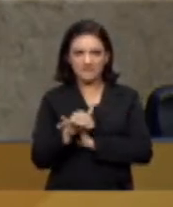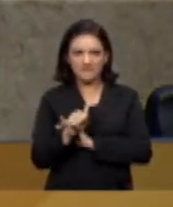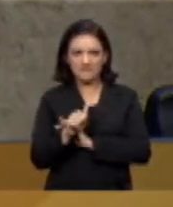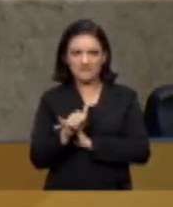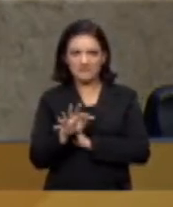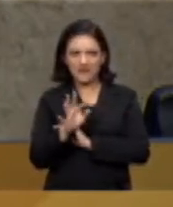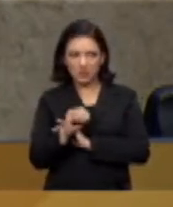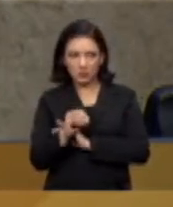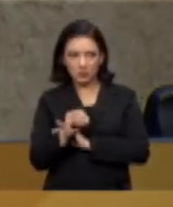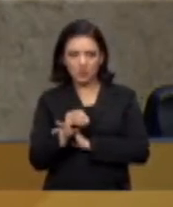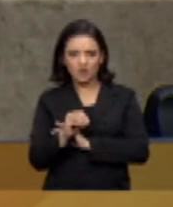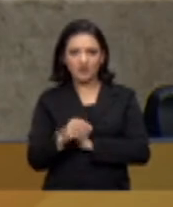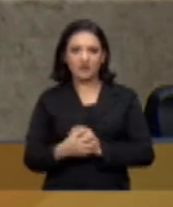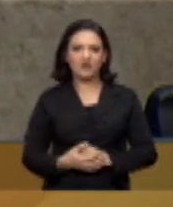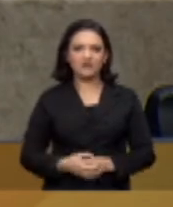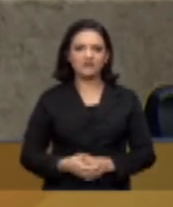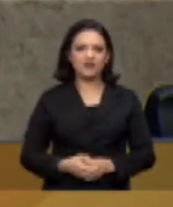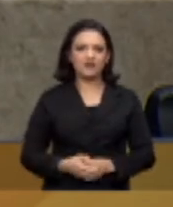Taiguara?